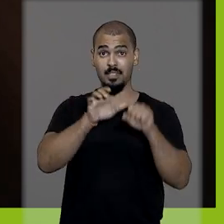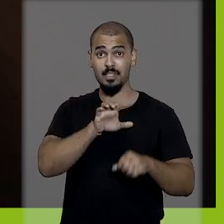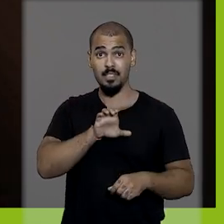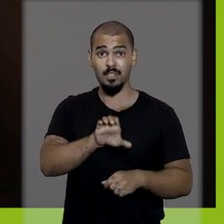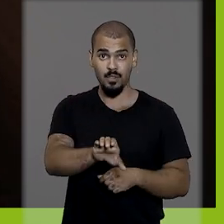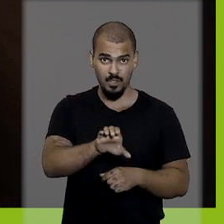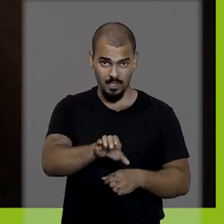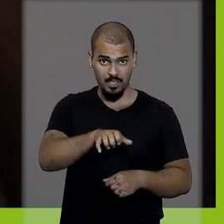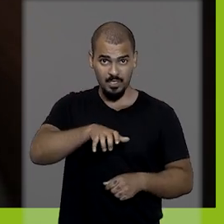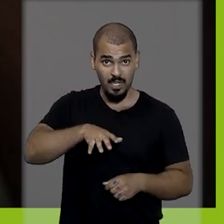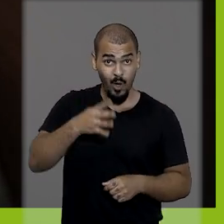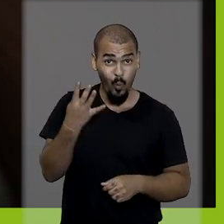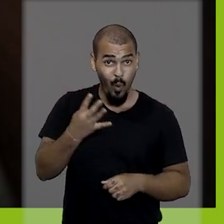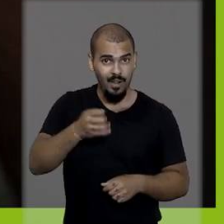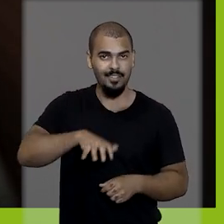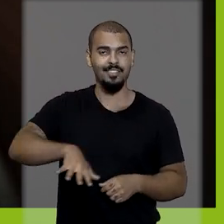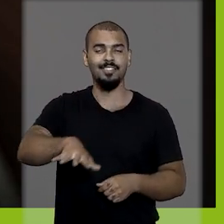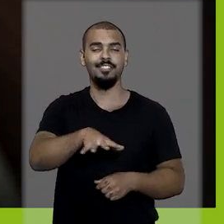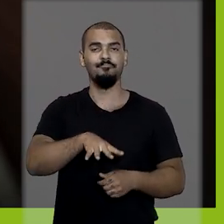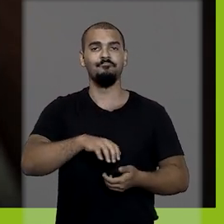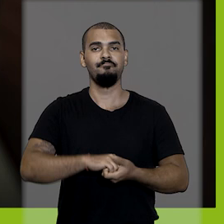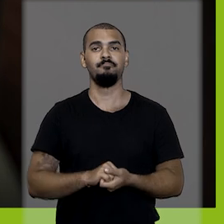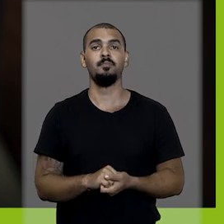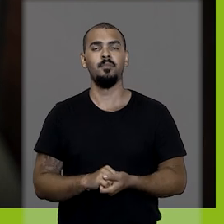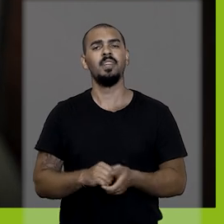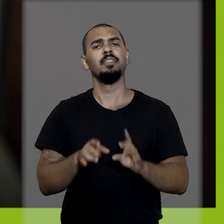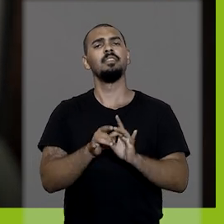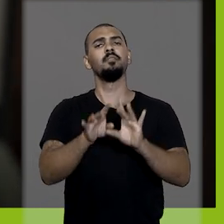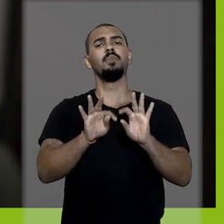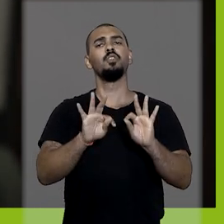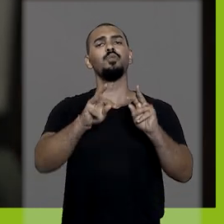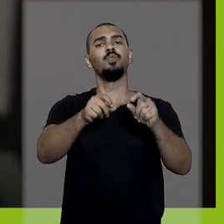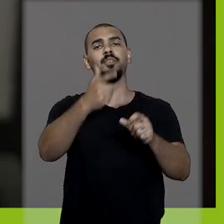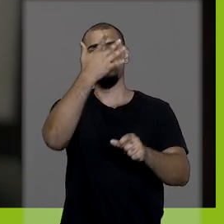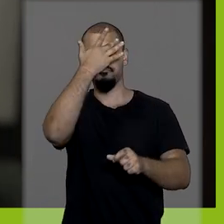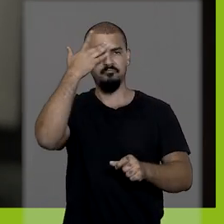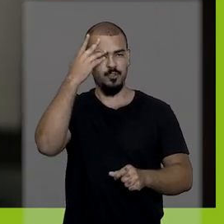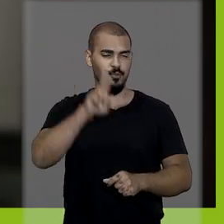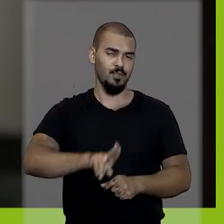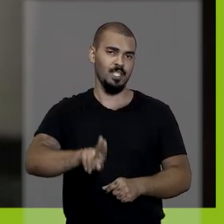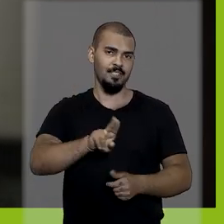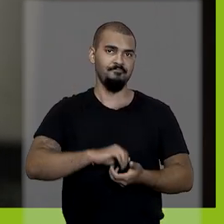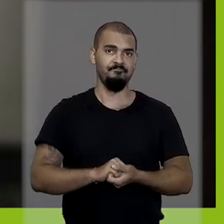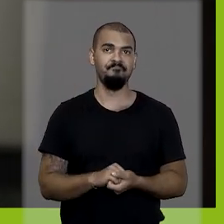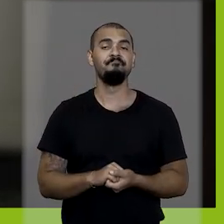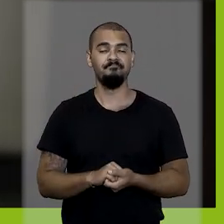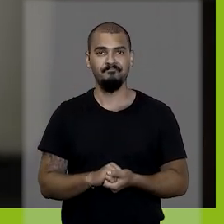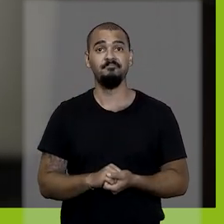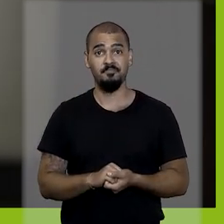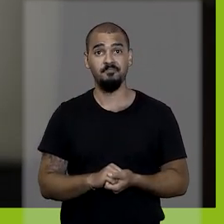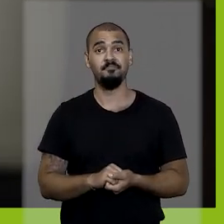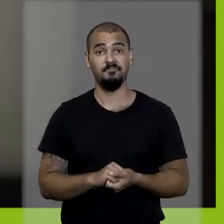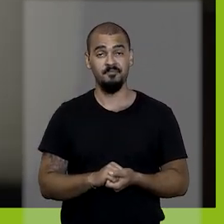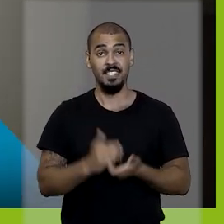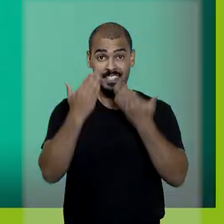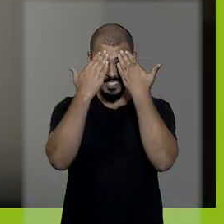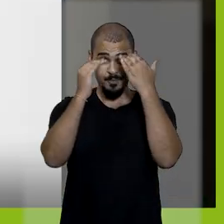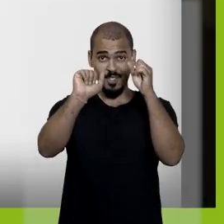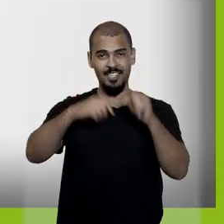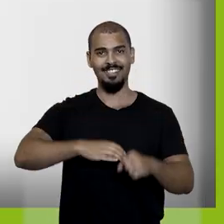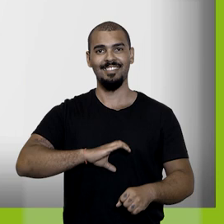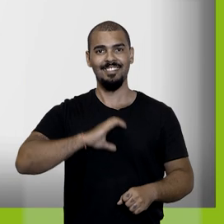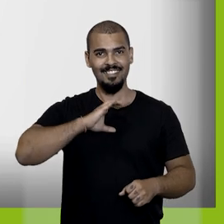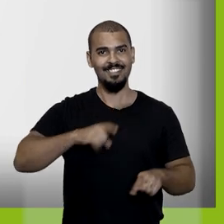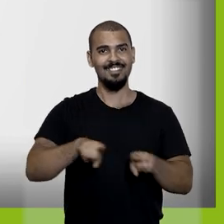Tribunal Regional Federal da 4ª Região e está disponível a todos os usuários. É o Tribunal da Cidadania,